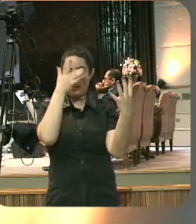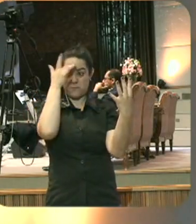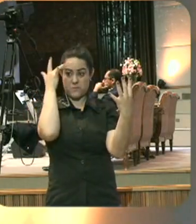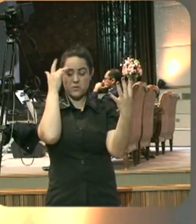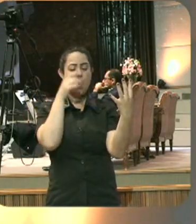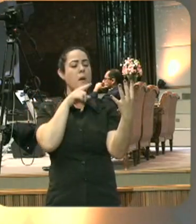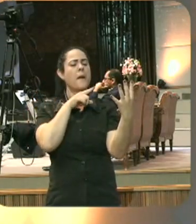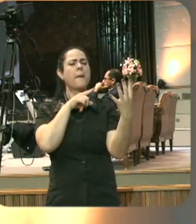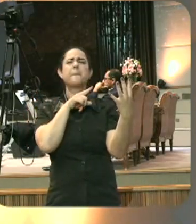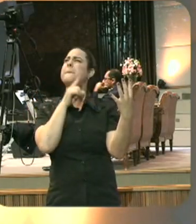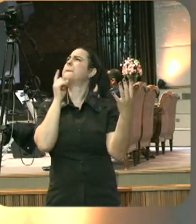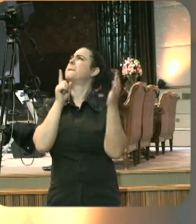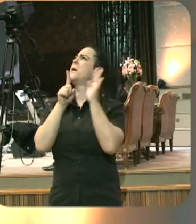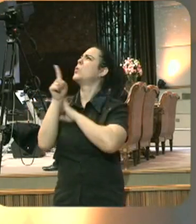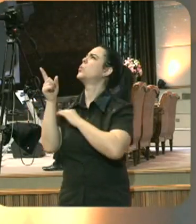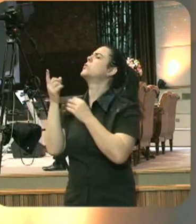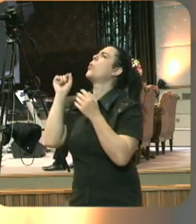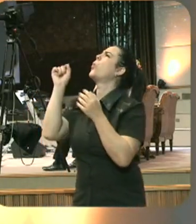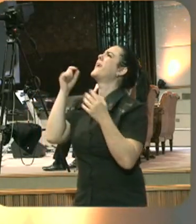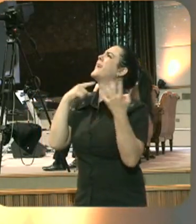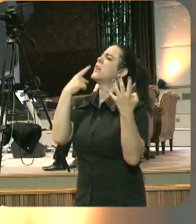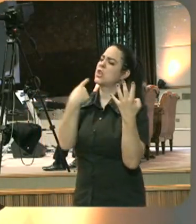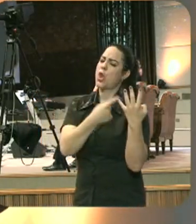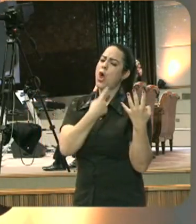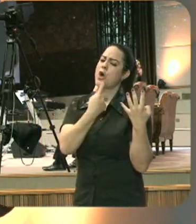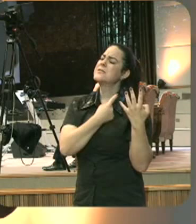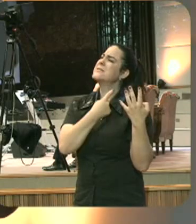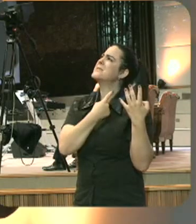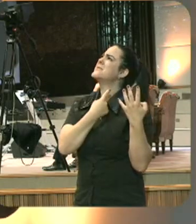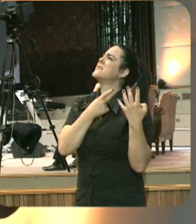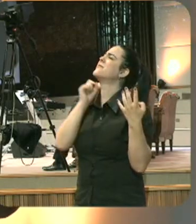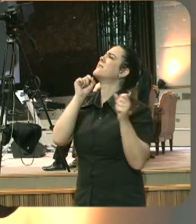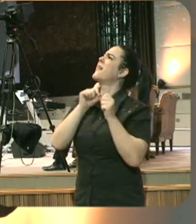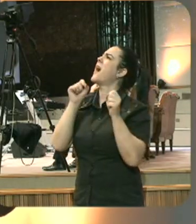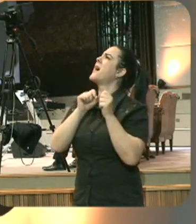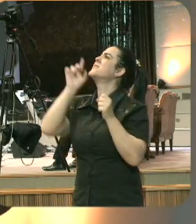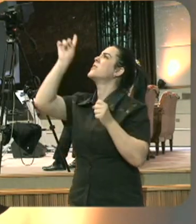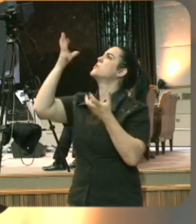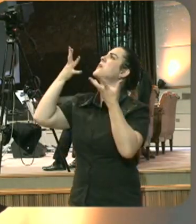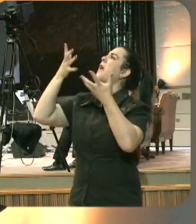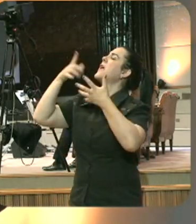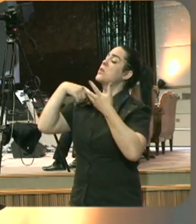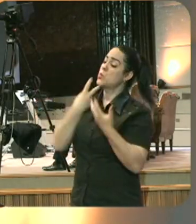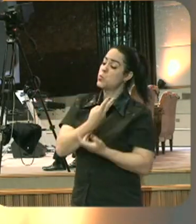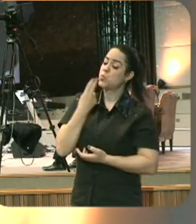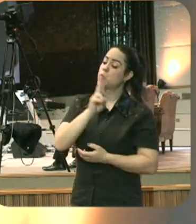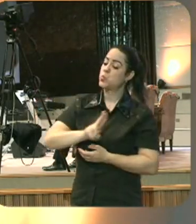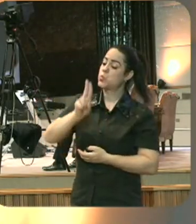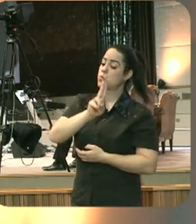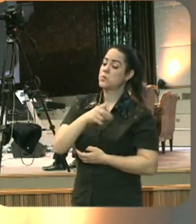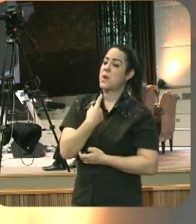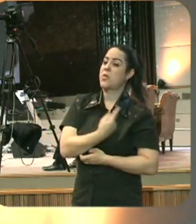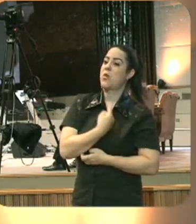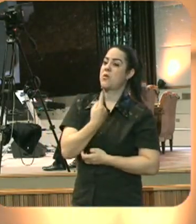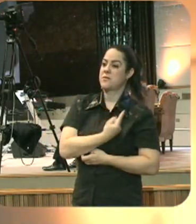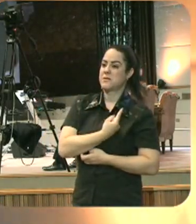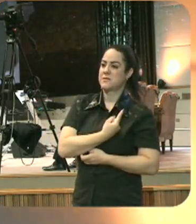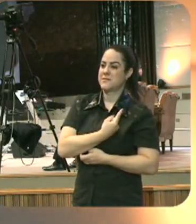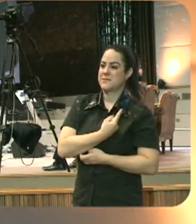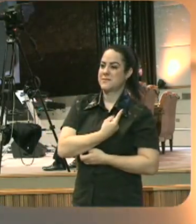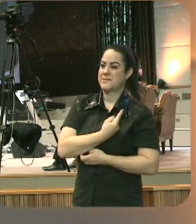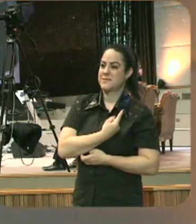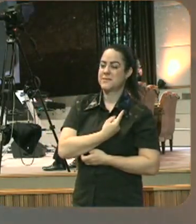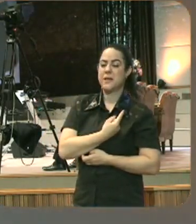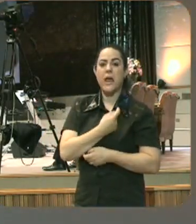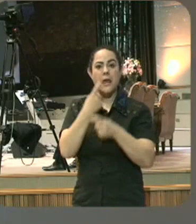vão perguntar: Senhor, o que está diante de nós e que nós não vimos e que o Senhor quer colocar a tua mão? É muito interessante isso,